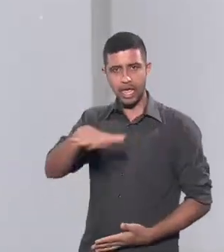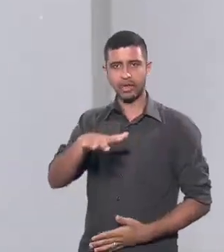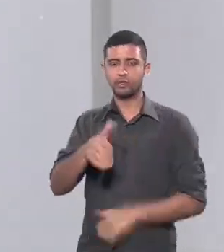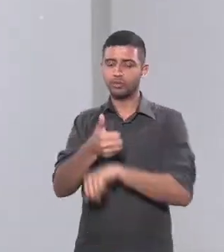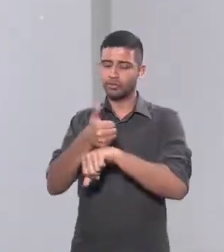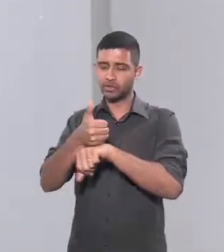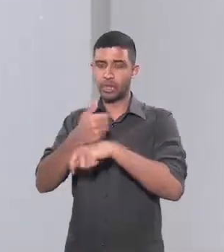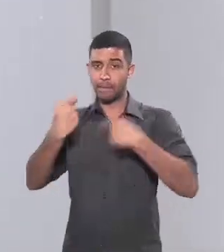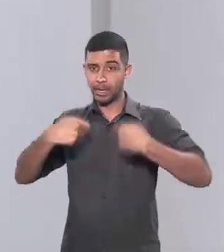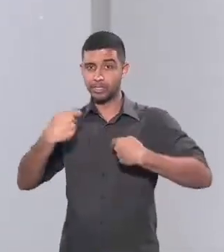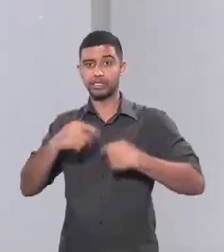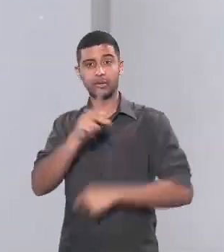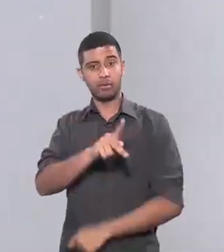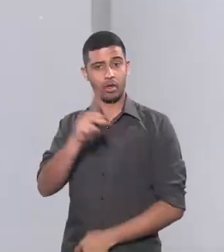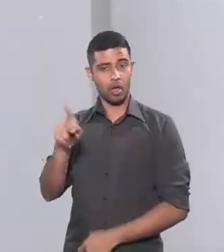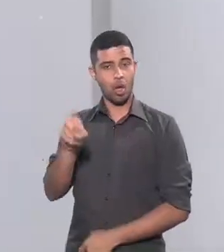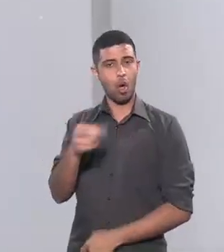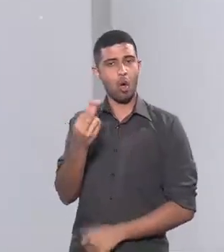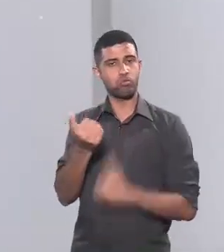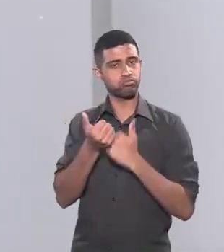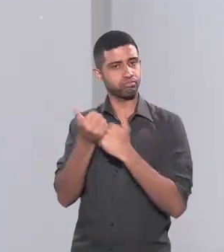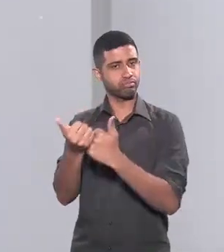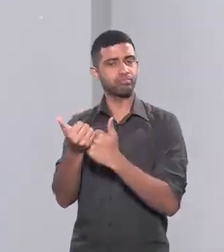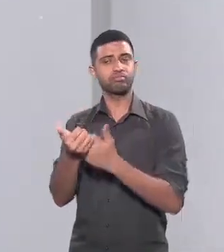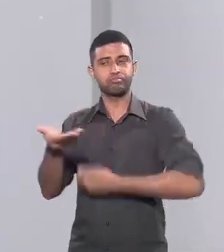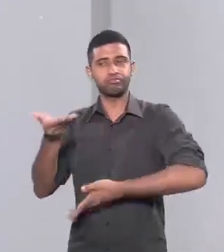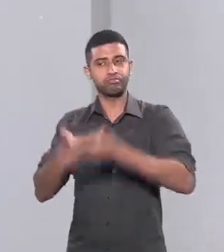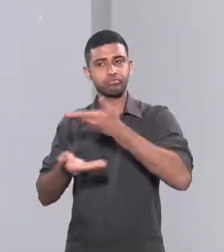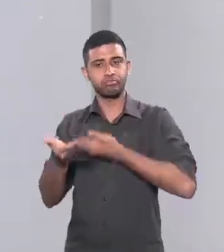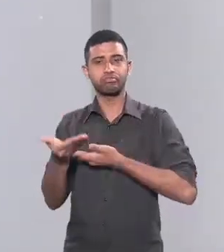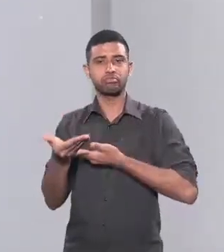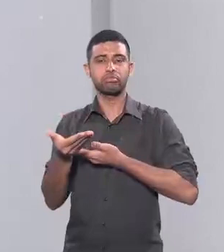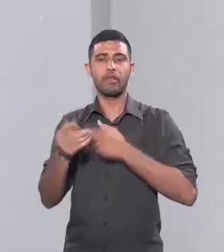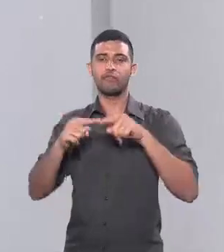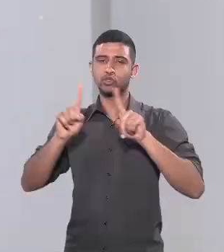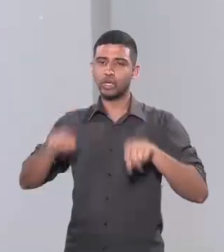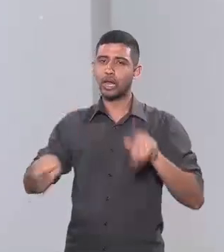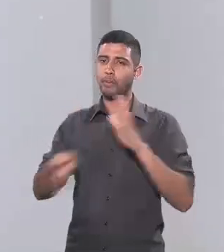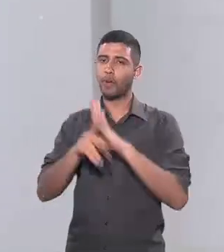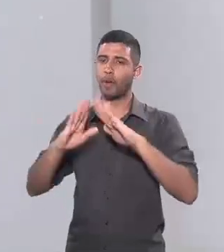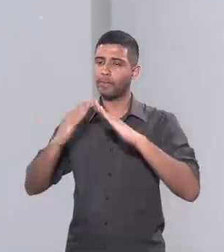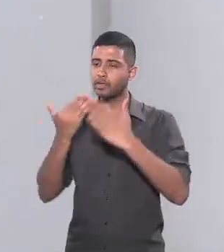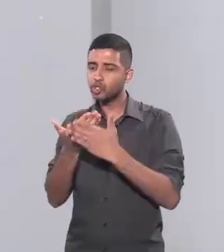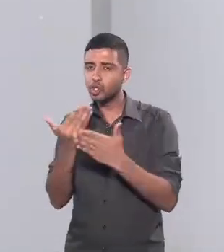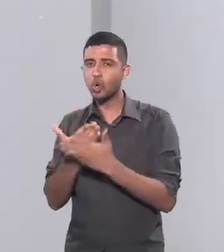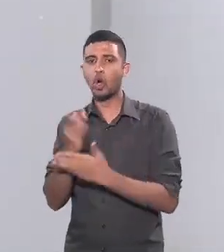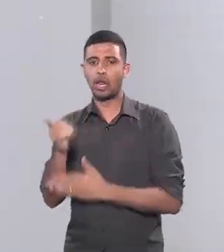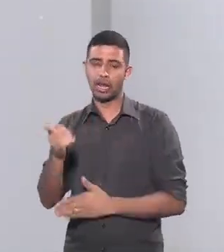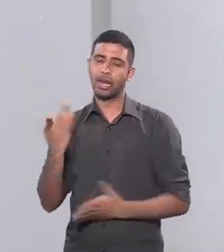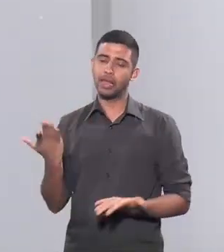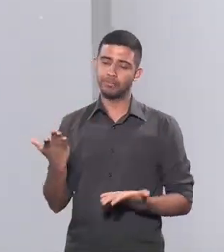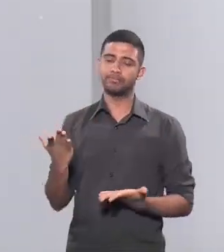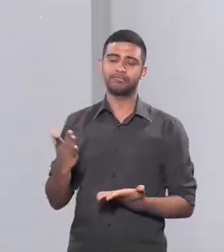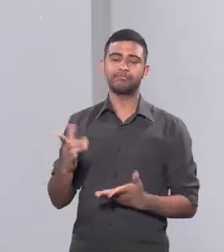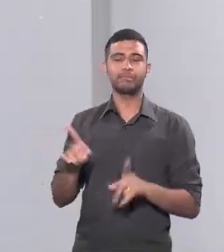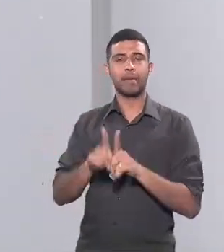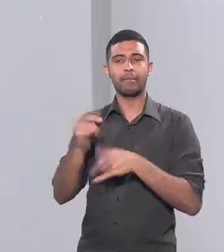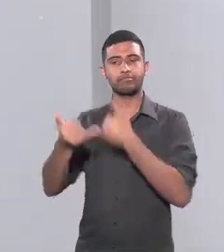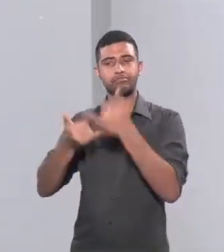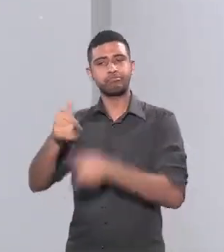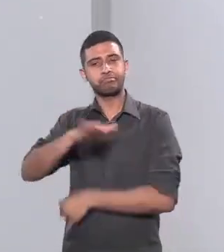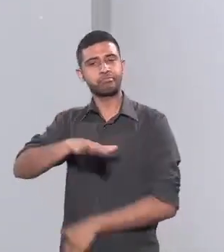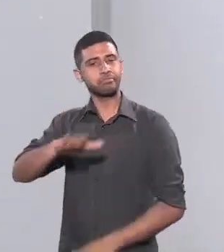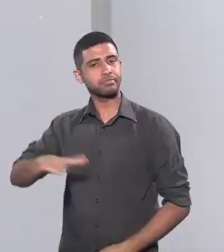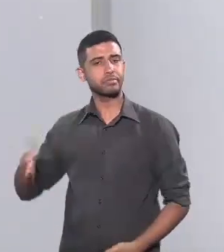devem ser ou professores ou, eventualmente, colaboradores, funcionários das respectivas instituições educacionais e de